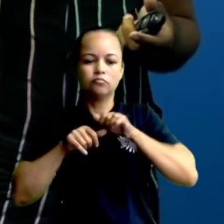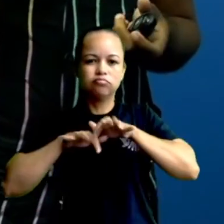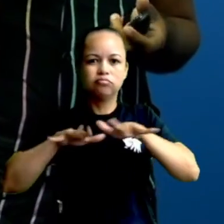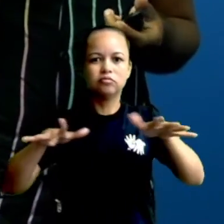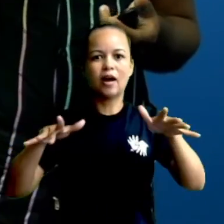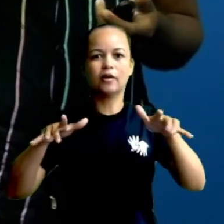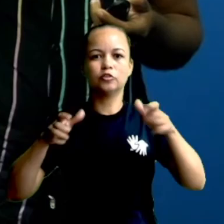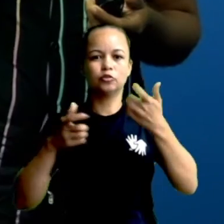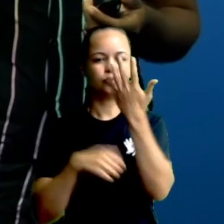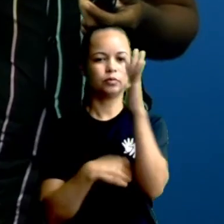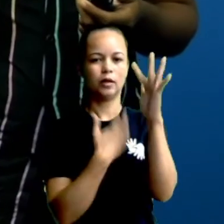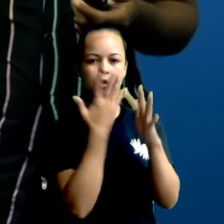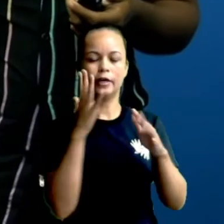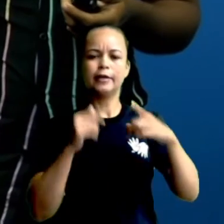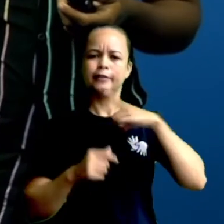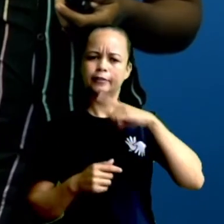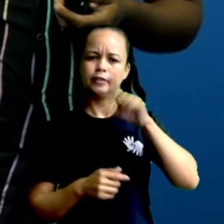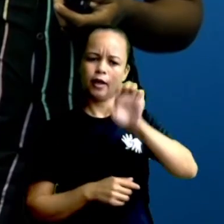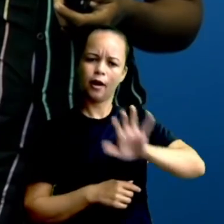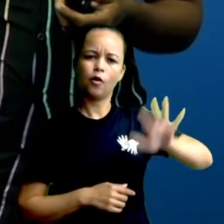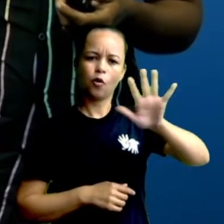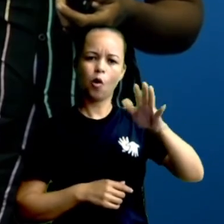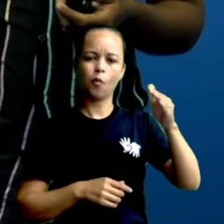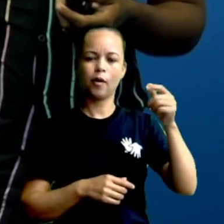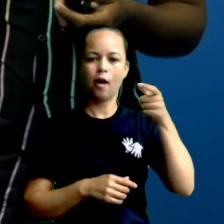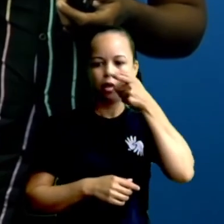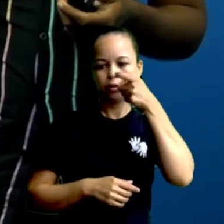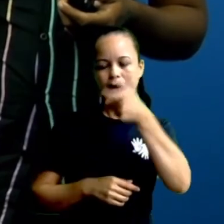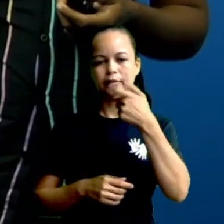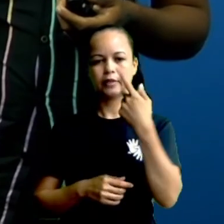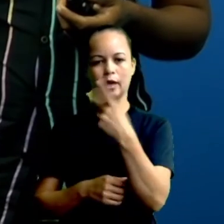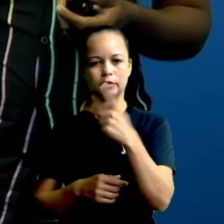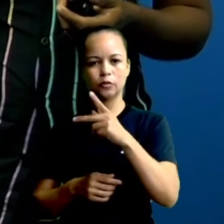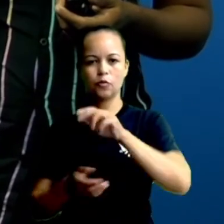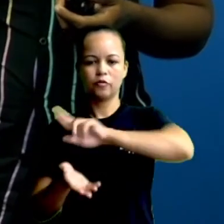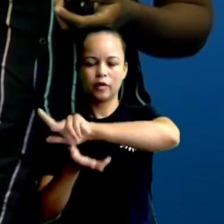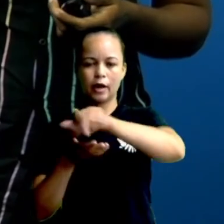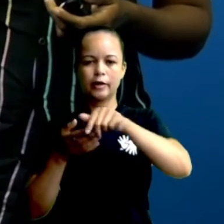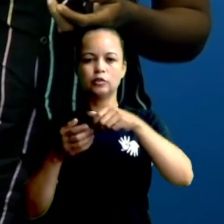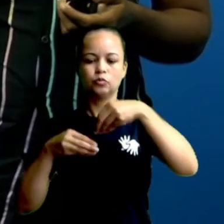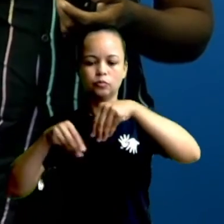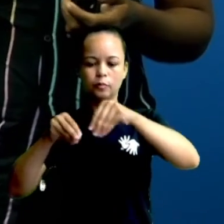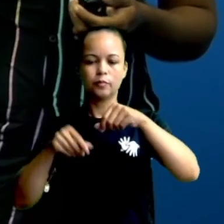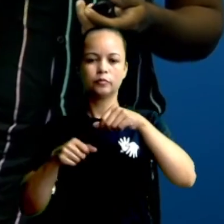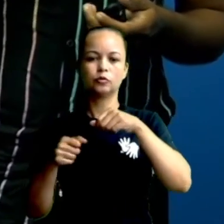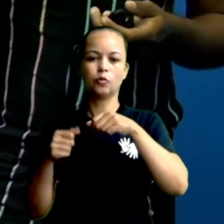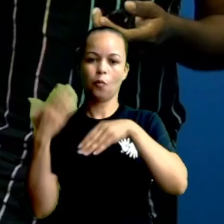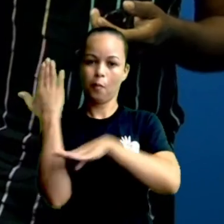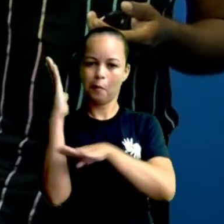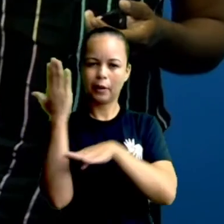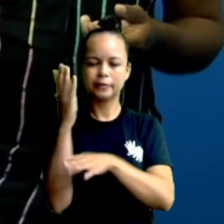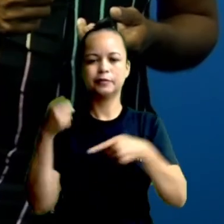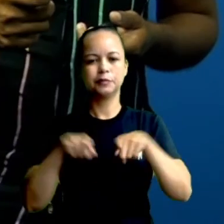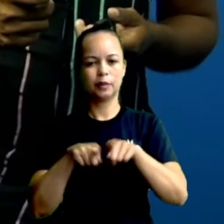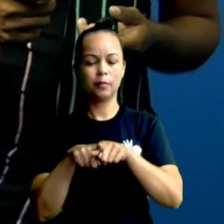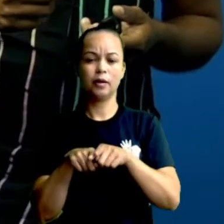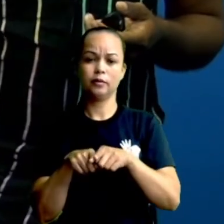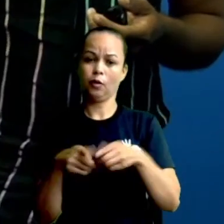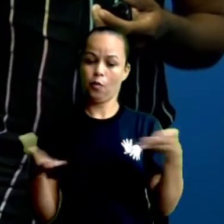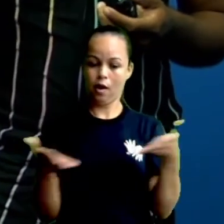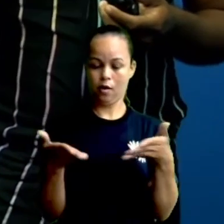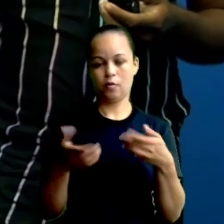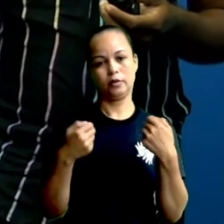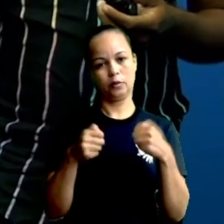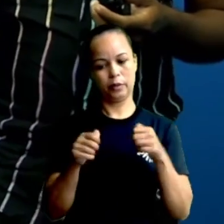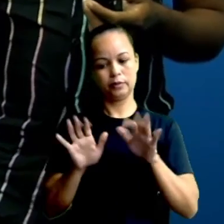nações europeias também interessadas no nosso pau-brasil, no nosso território, né? Então eles dizem, não, agora a gente vai ter que colonizar.